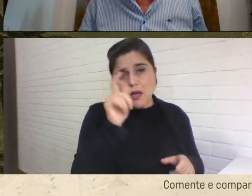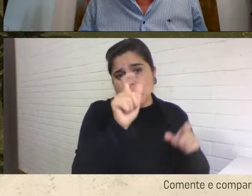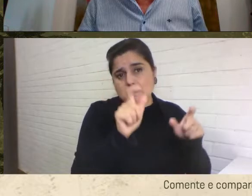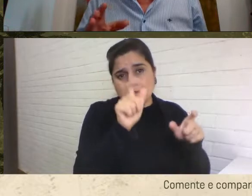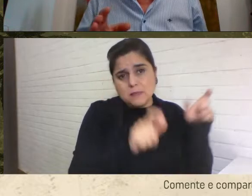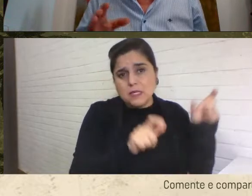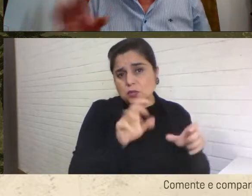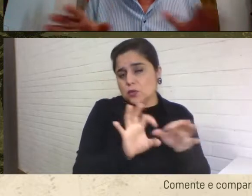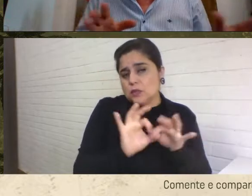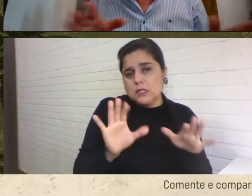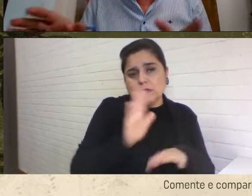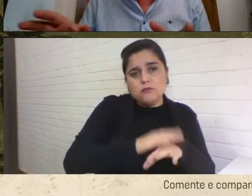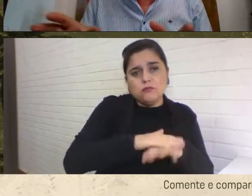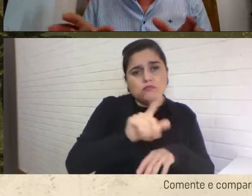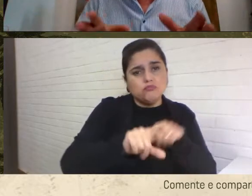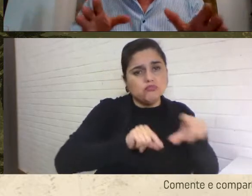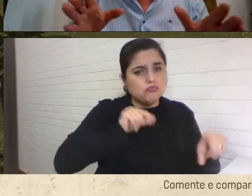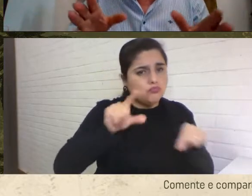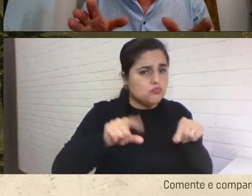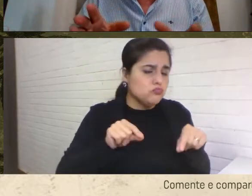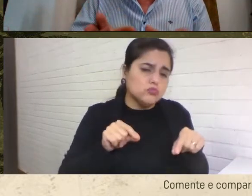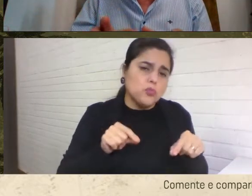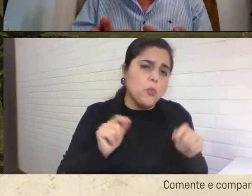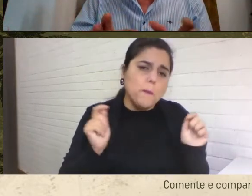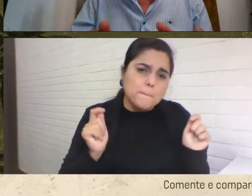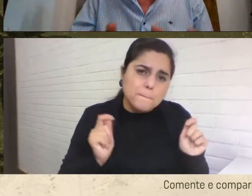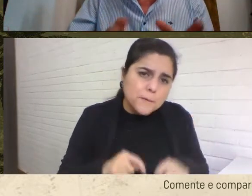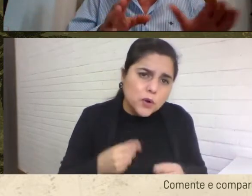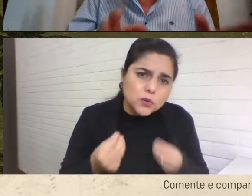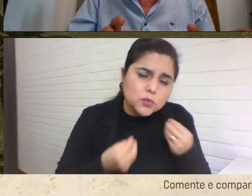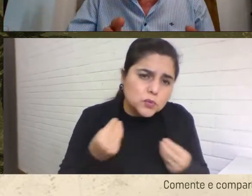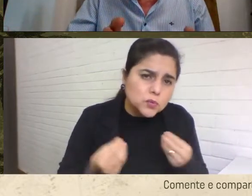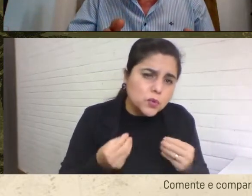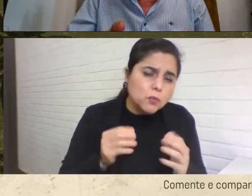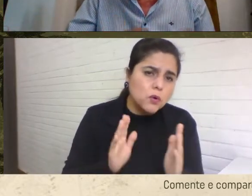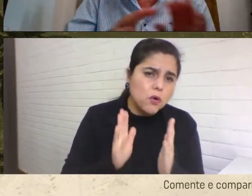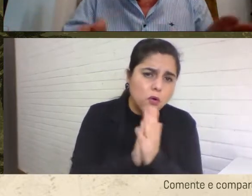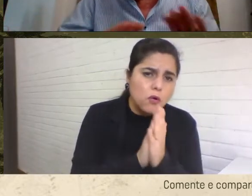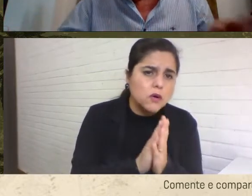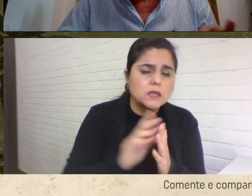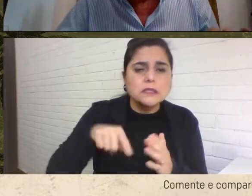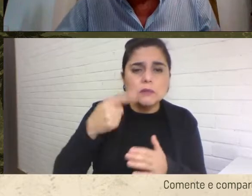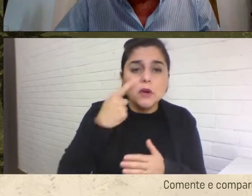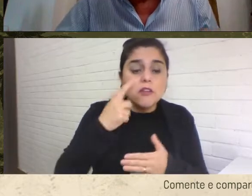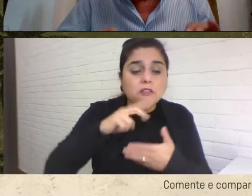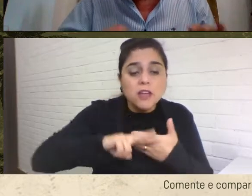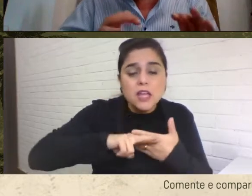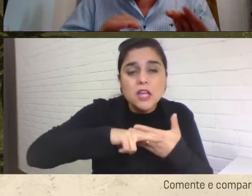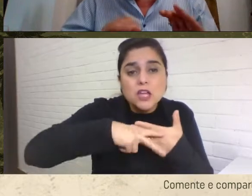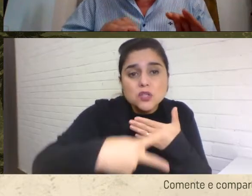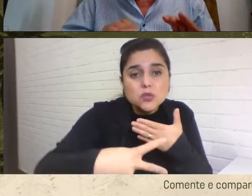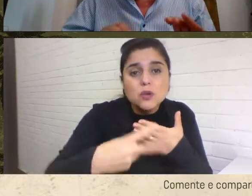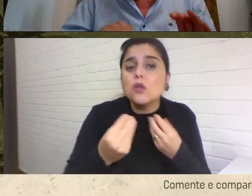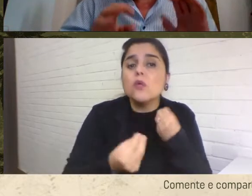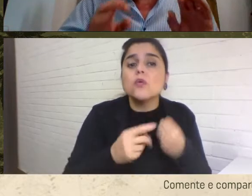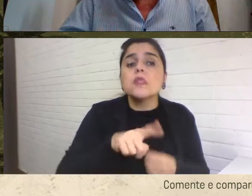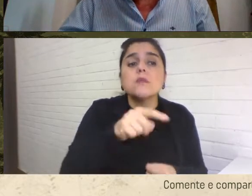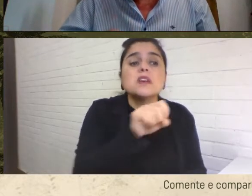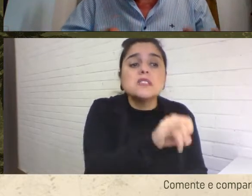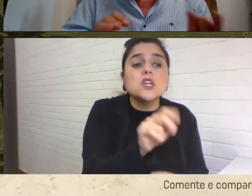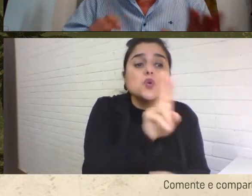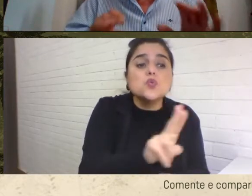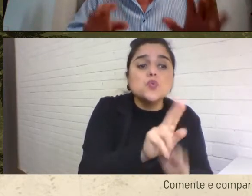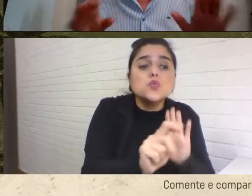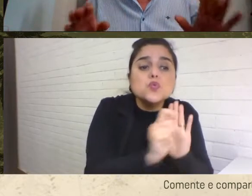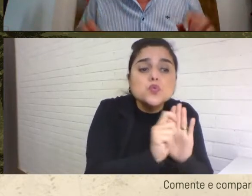menos dicotómicas e enfrentando as consequências das suas escolhas. Muito brevemente, e para deixem-me